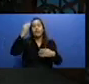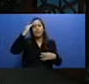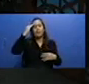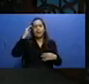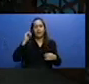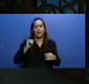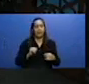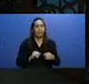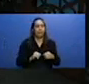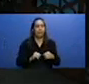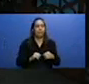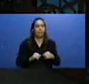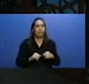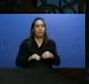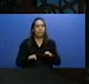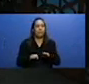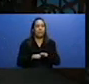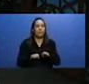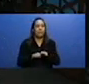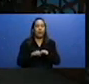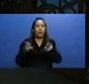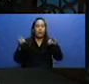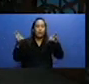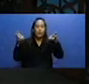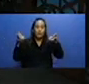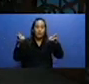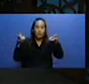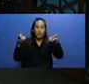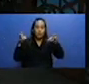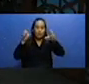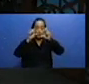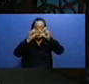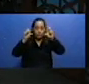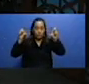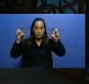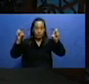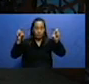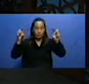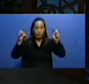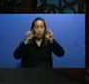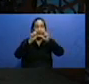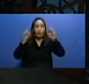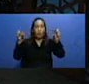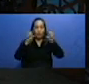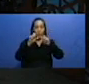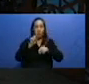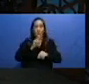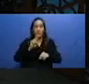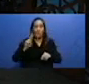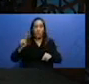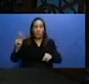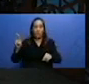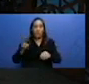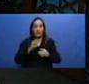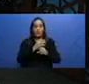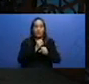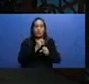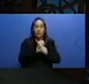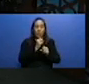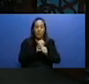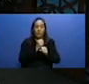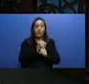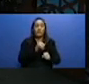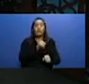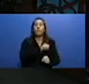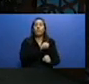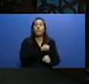gráfico. E também não está falando para dar um título para o gráfico? Olha o nome do nosso gráfico. Soma